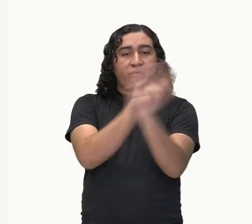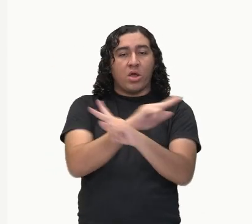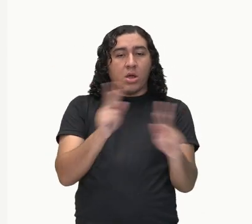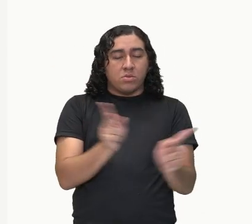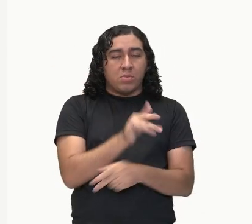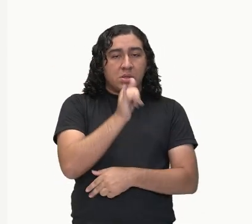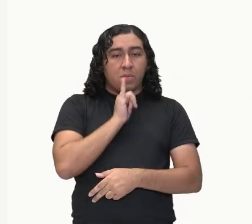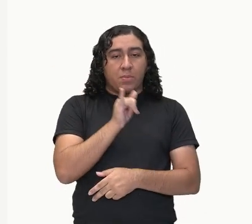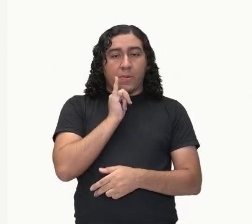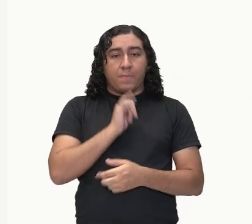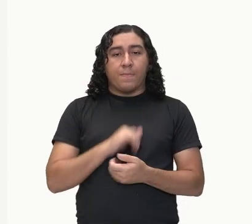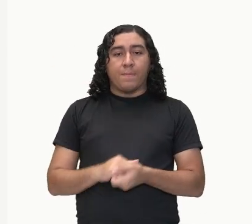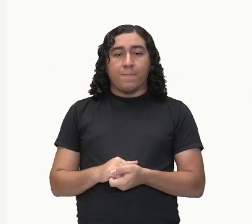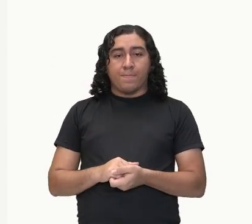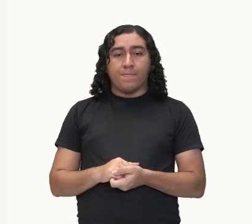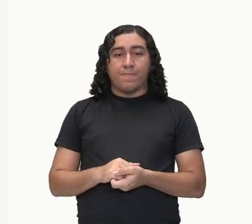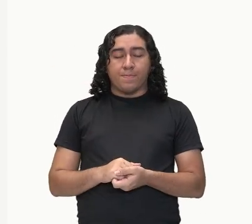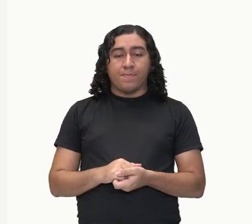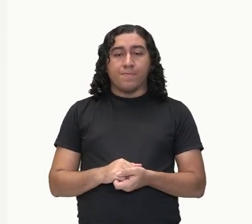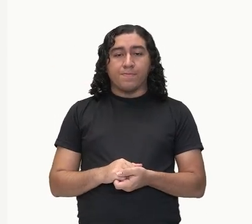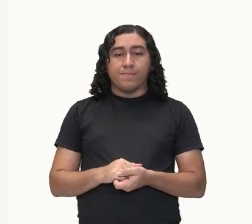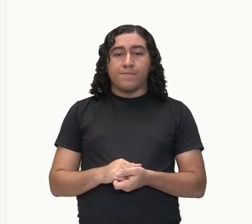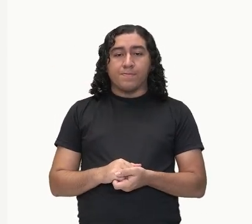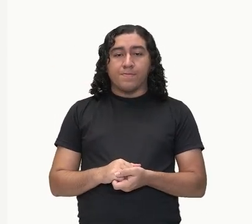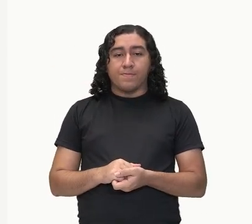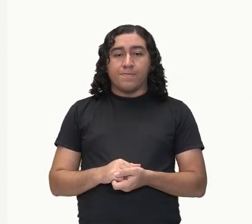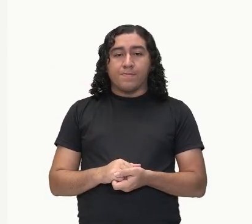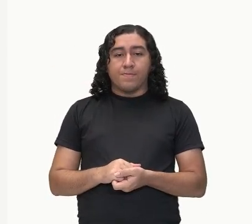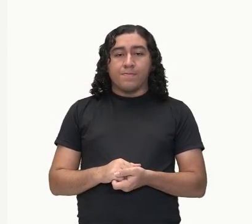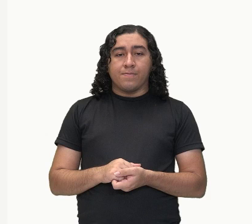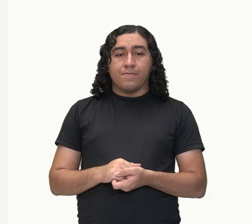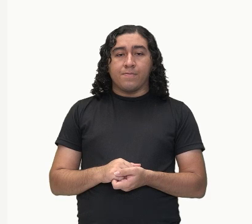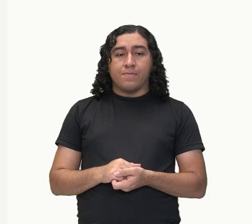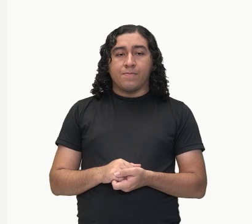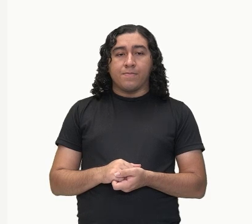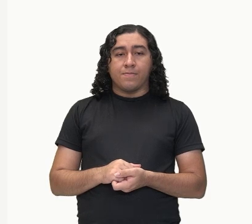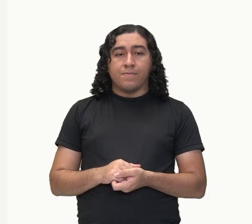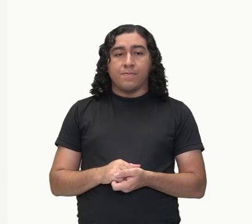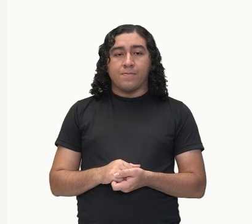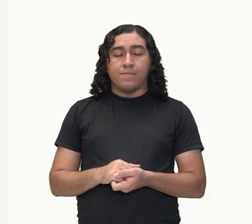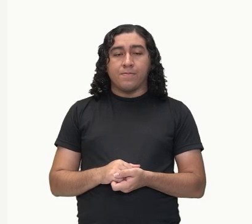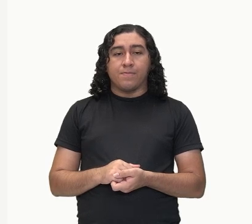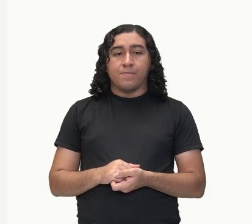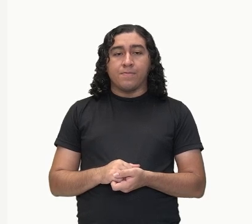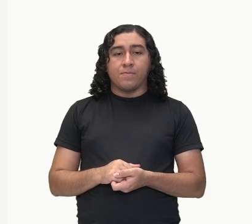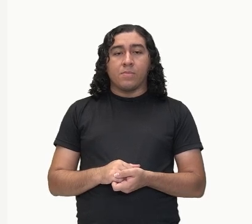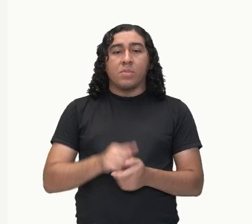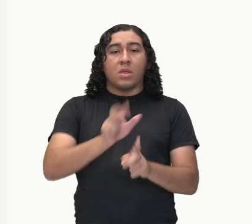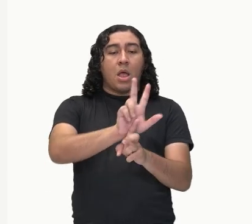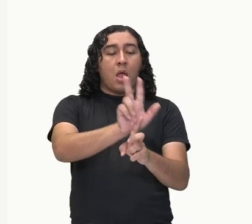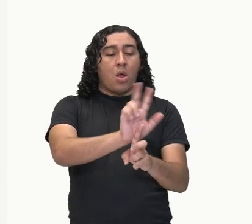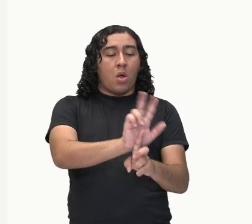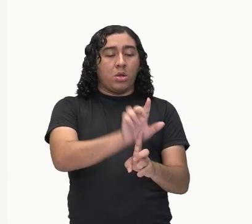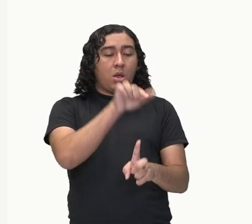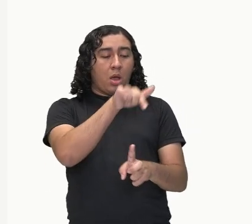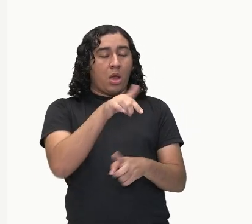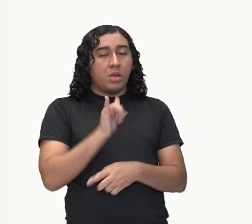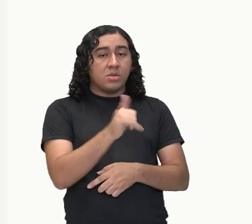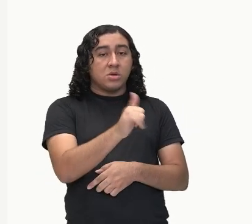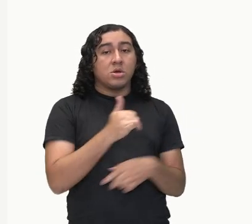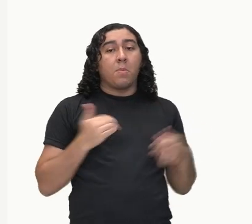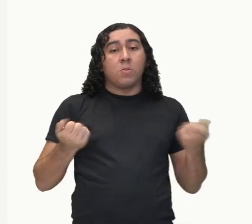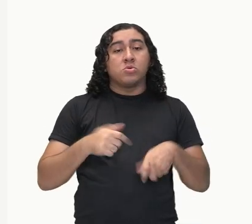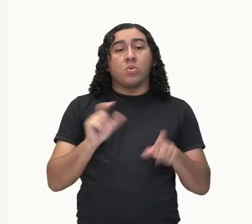eólica, que nós estamos aqui trazendo como exemplo. A energia eólica é uma forma de